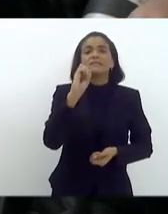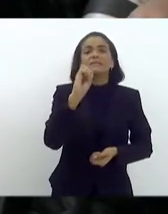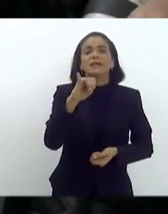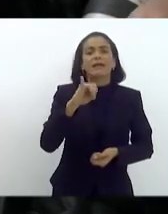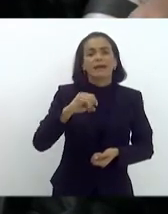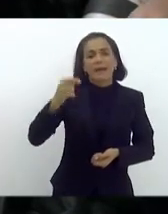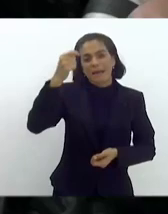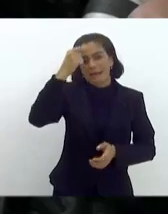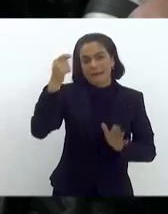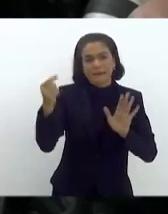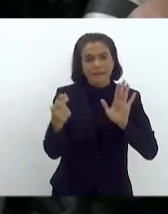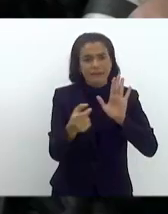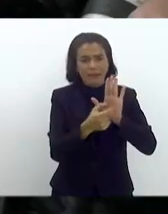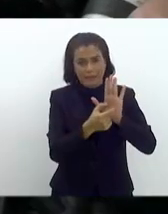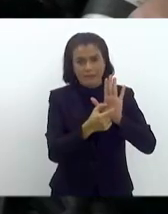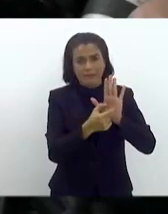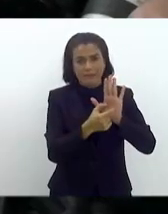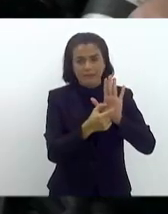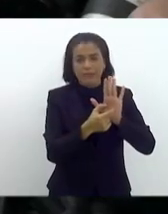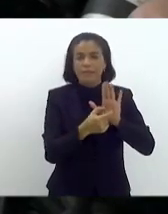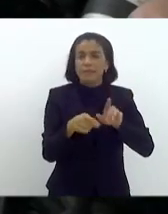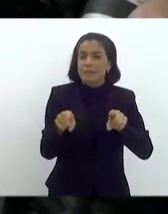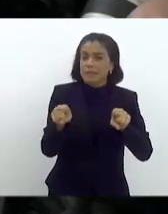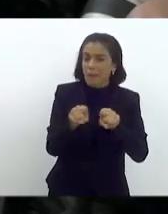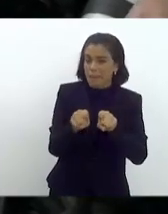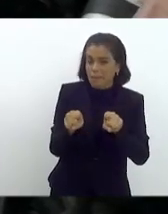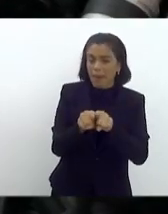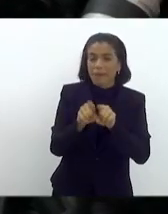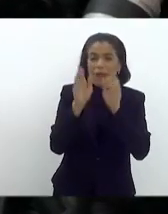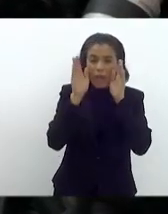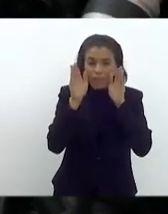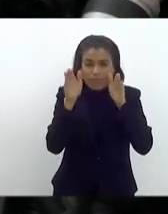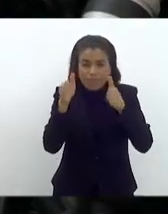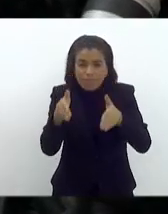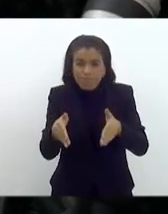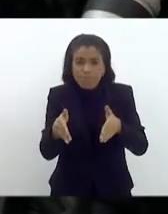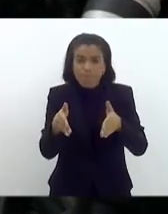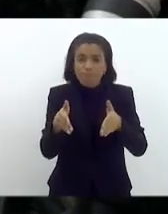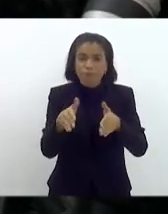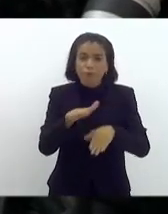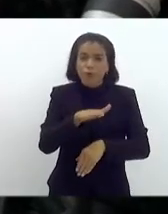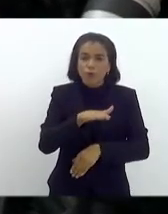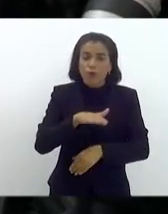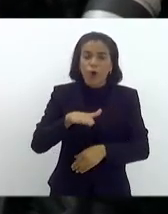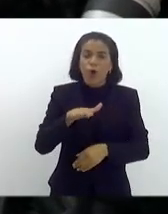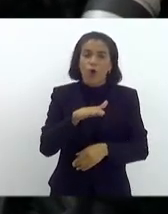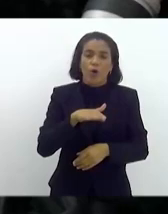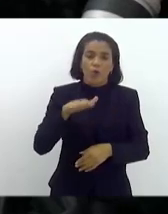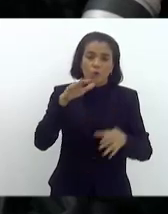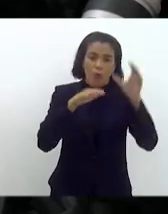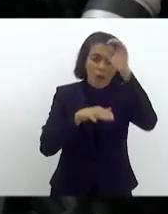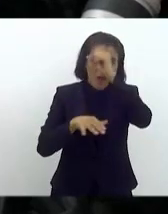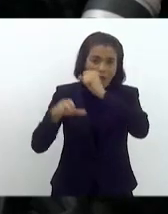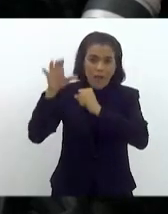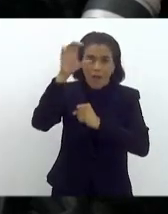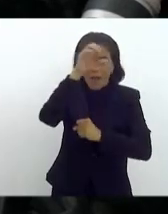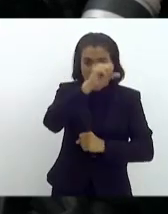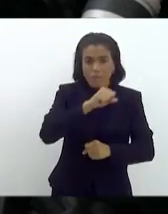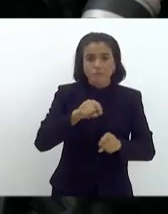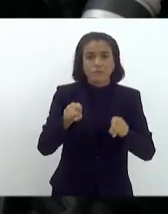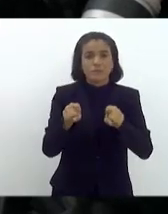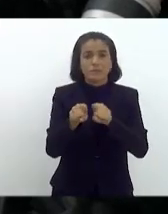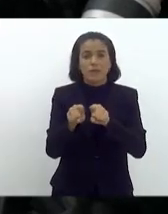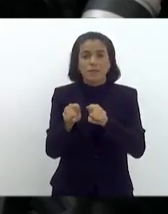da Inteligência Artificial também tá no foco do aprendizado da